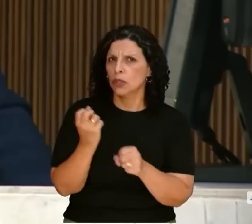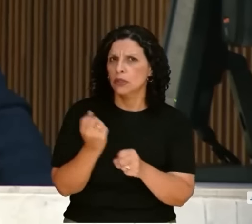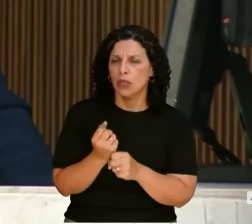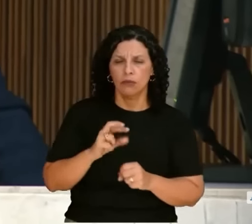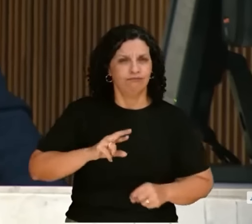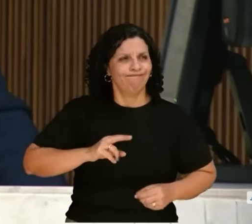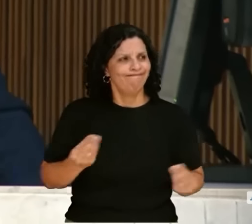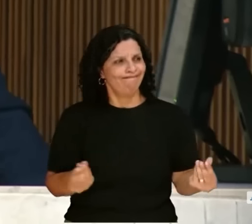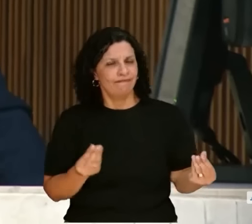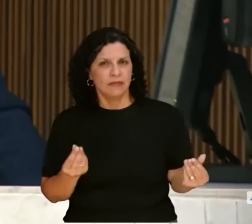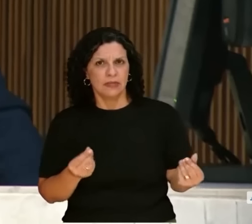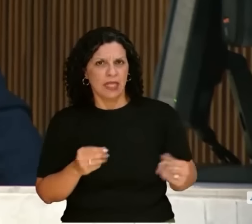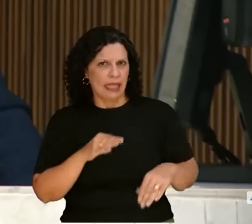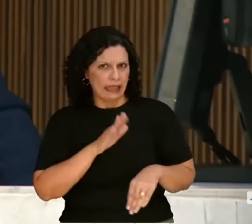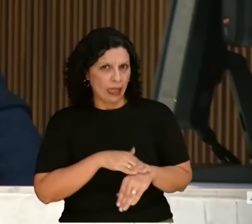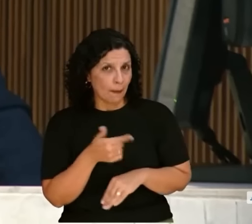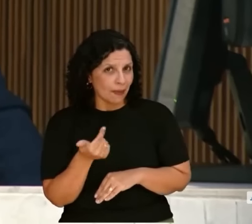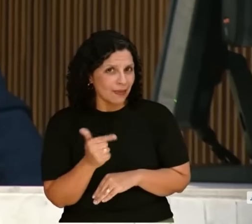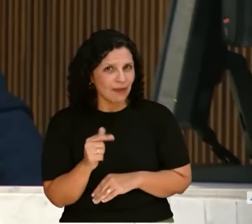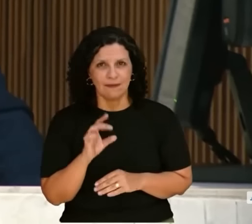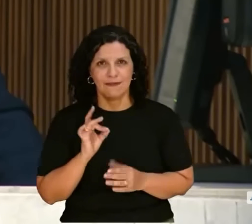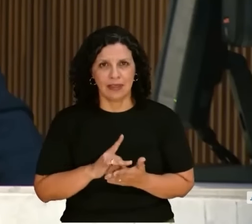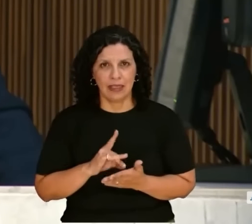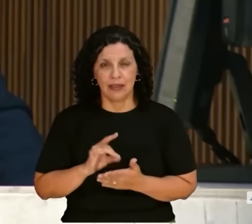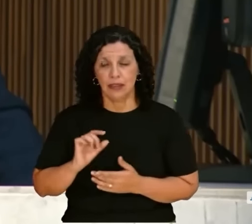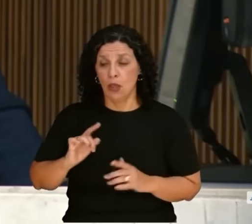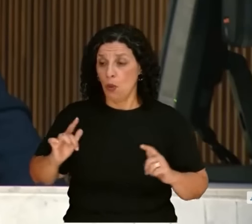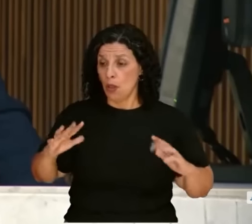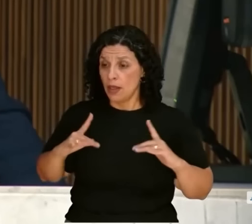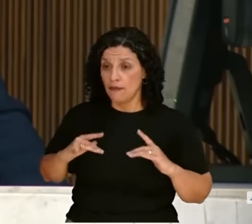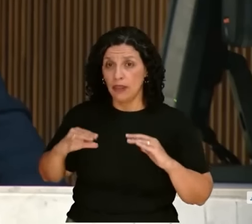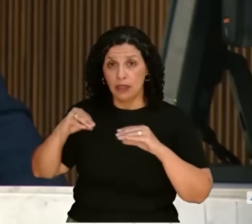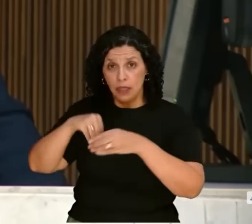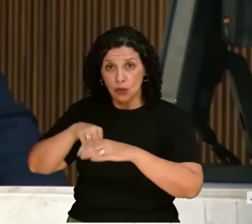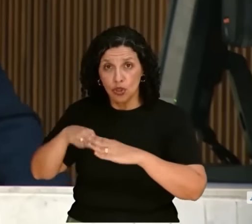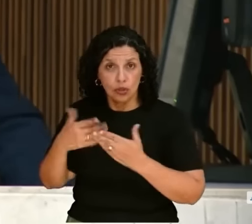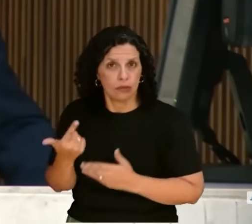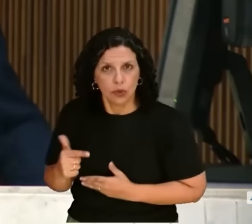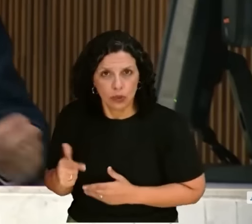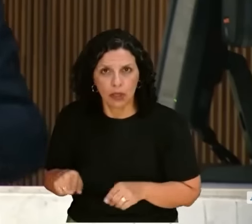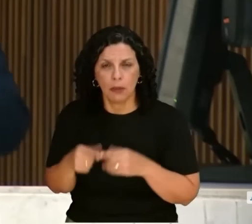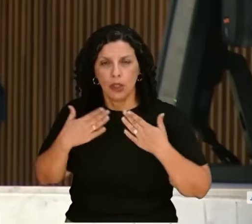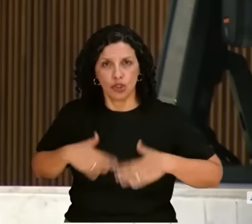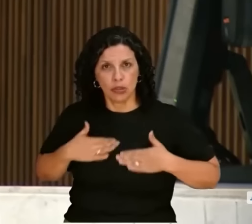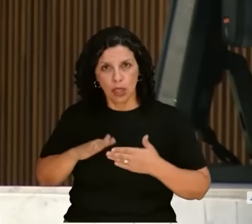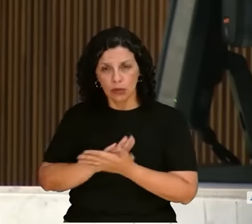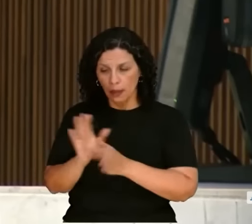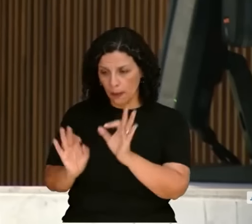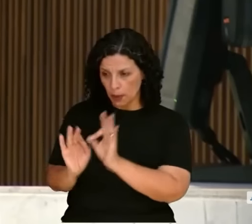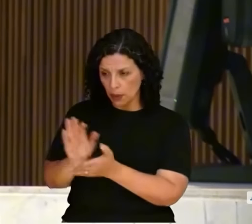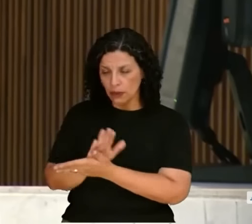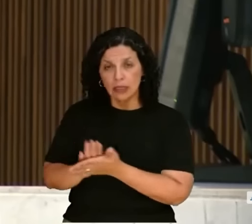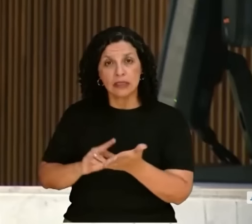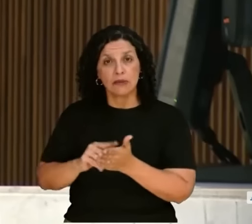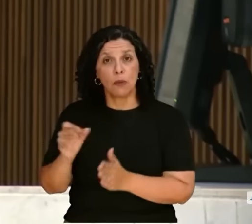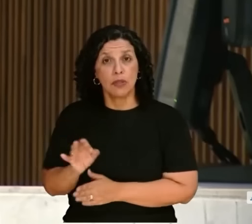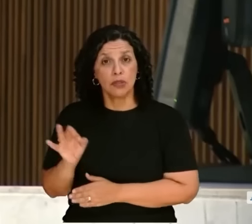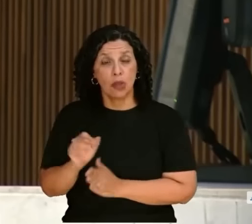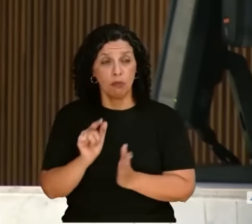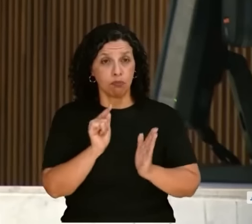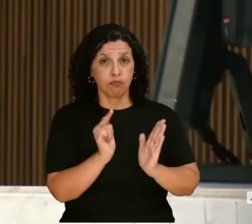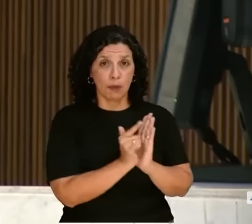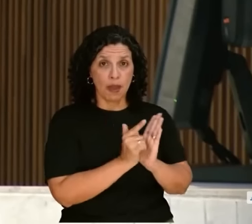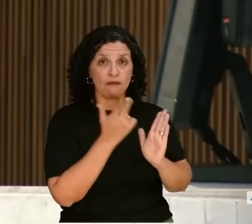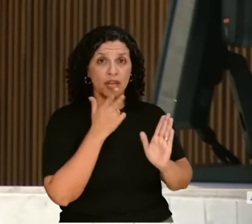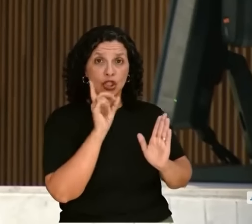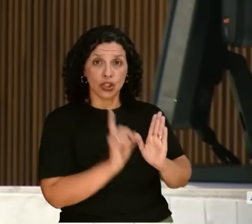vira tempo de verdade, não vira hora livre na escola, não vira descanso nem planejamento. Percentual mantido no papel, direito